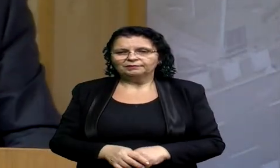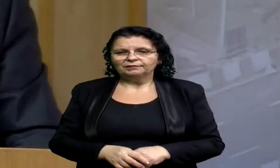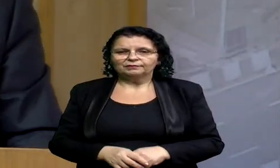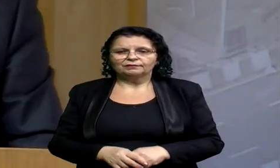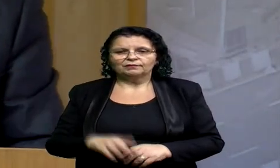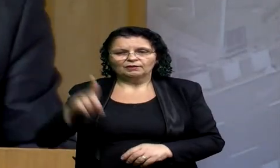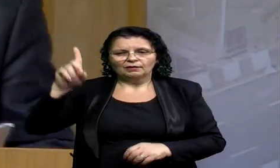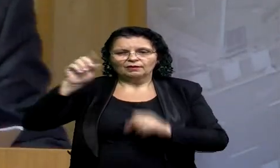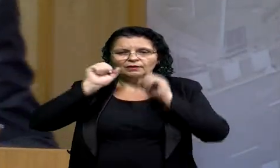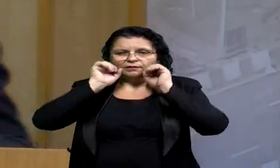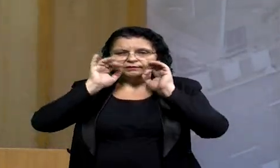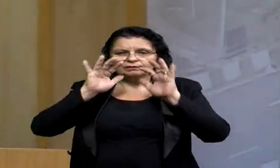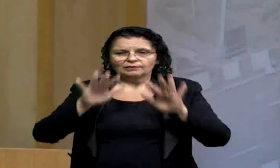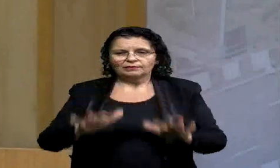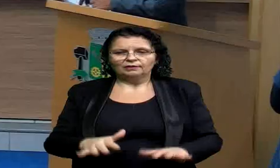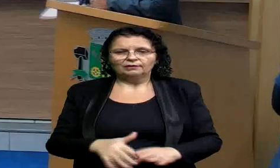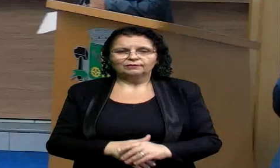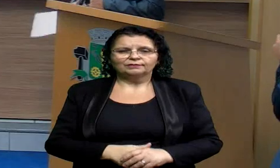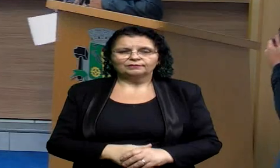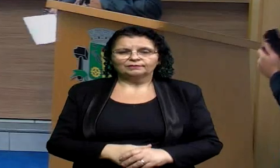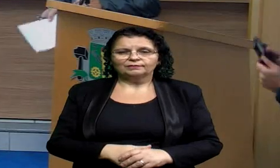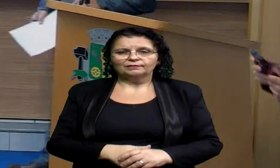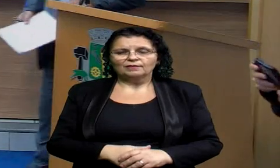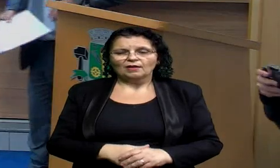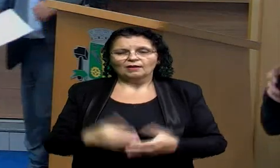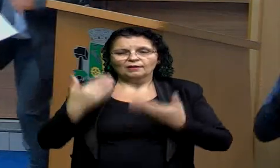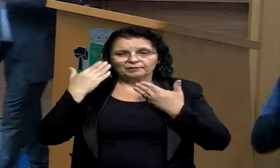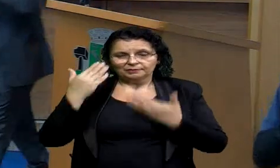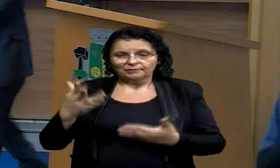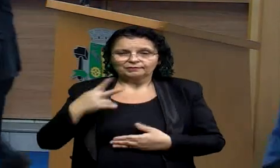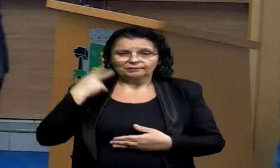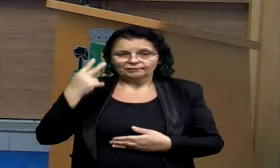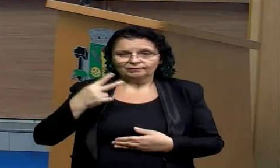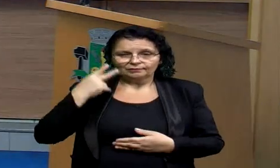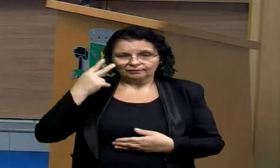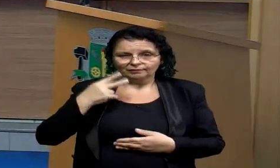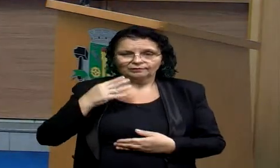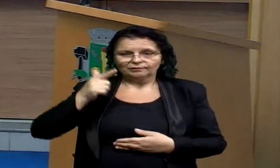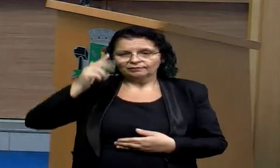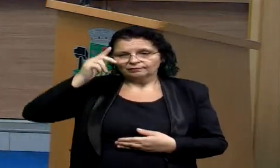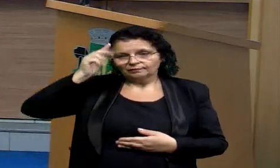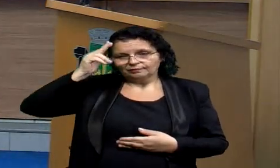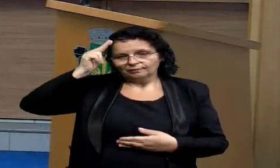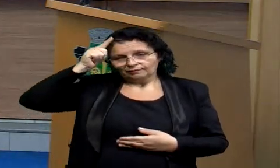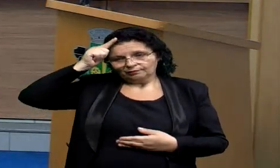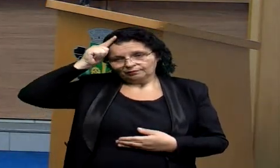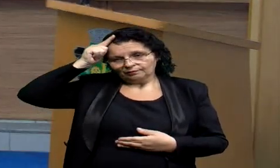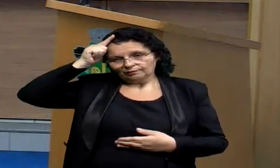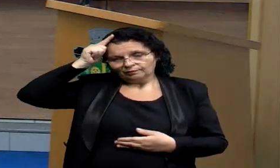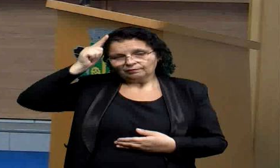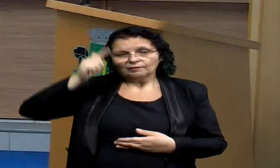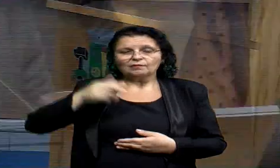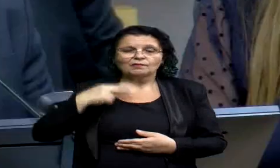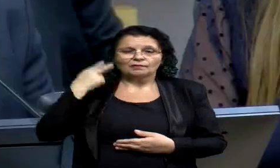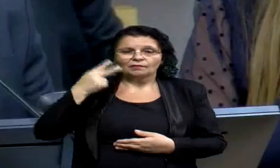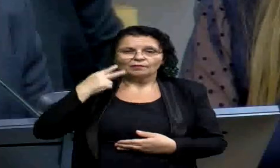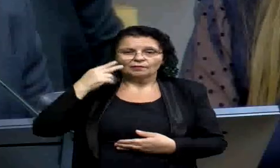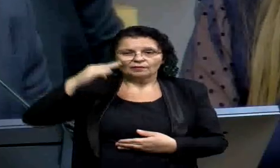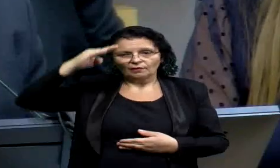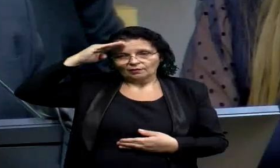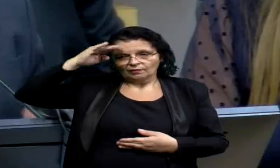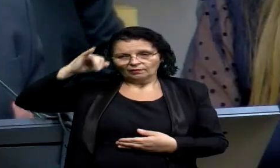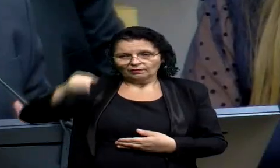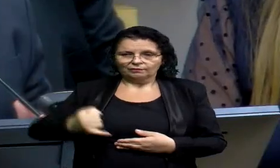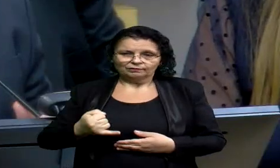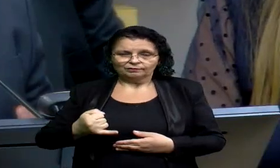nossa cidade Obrigado Nobre Vereador Adalto tot convido o Nobre Vereador Josias